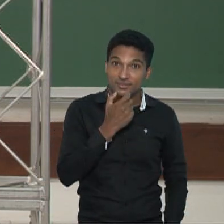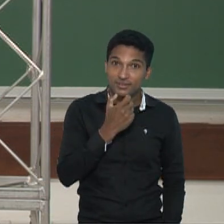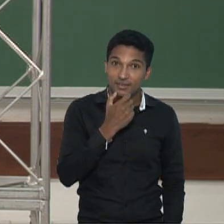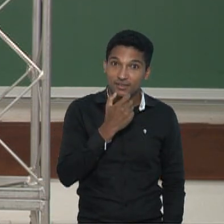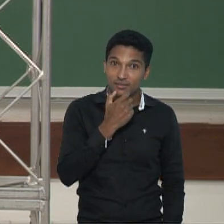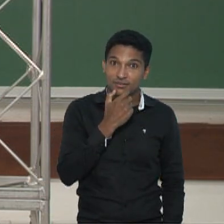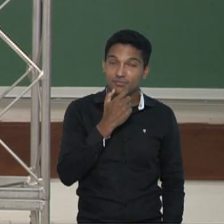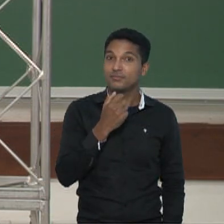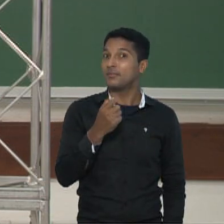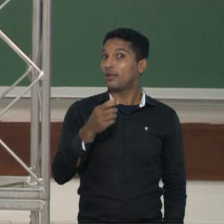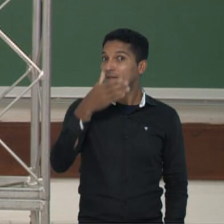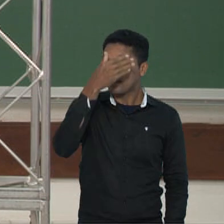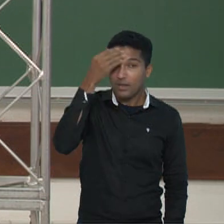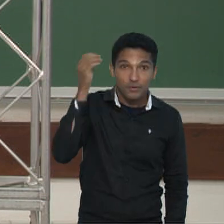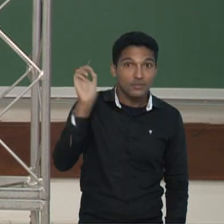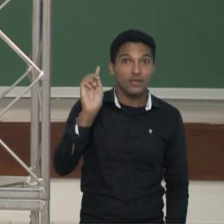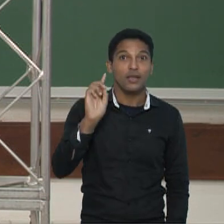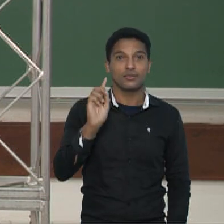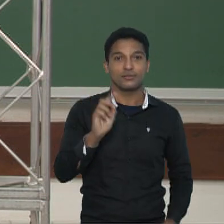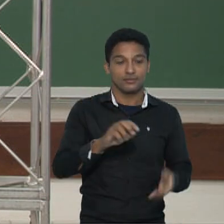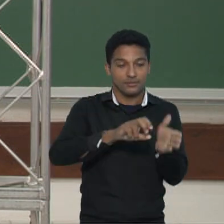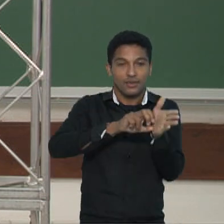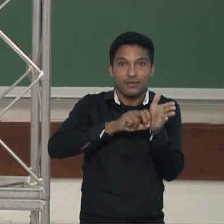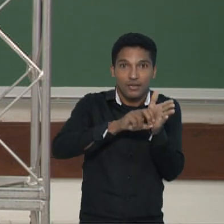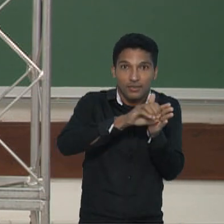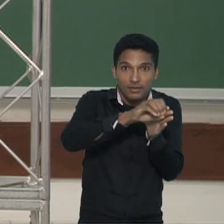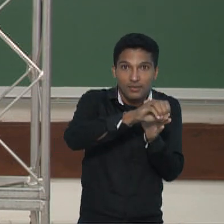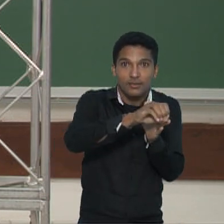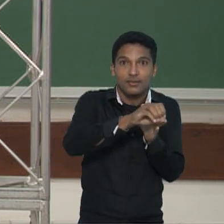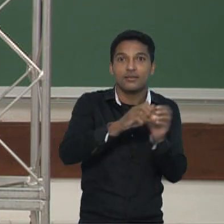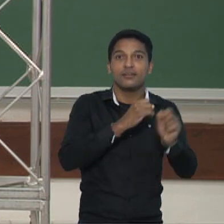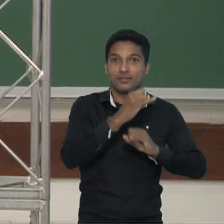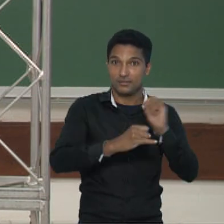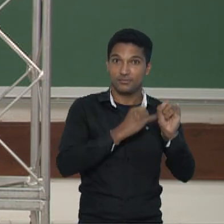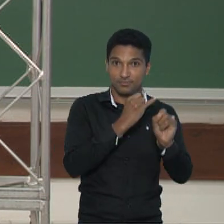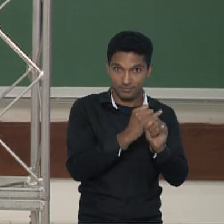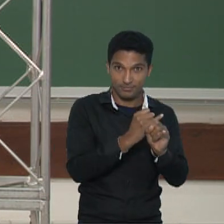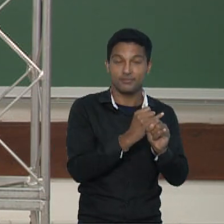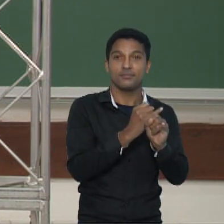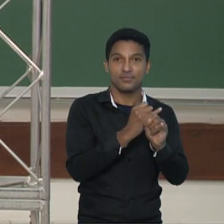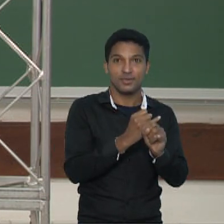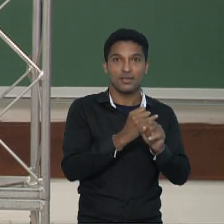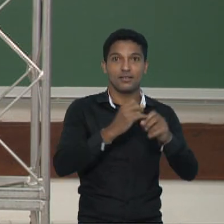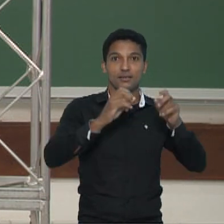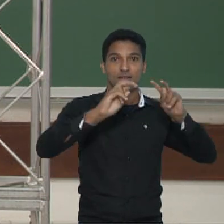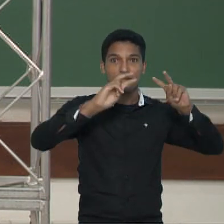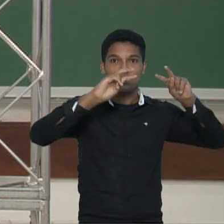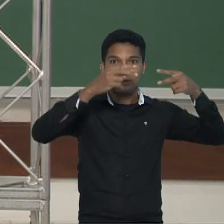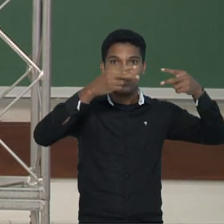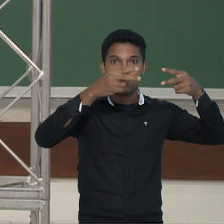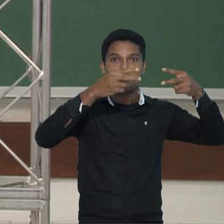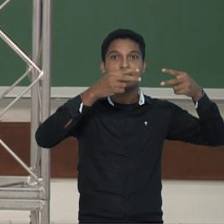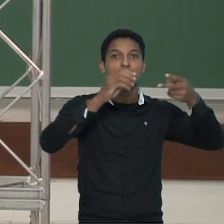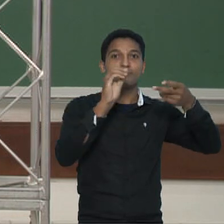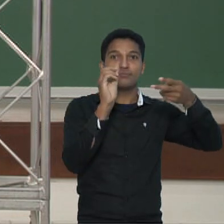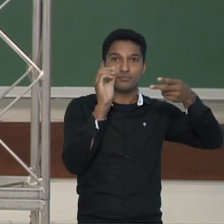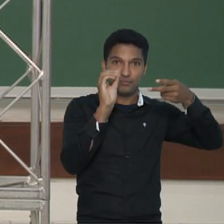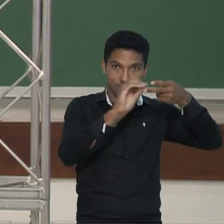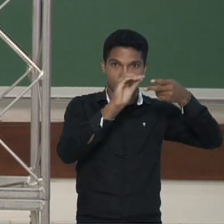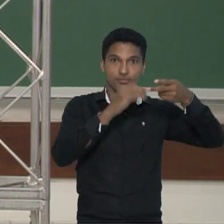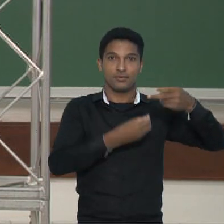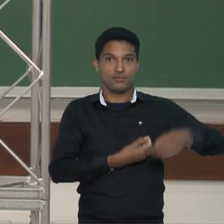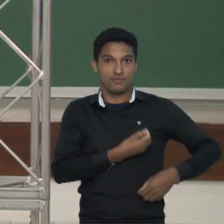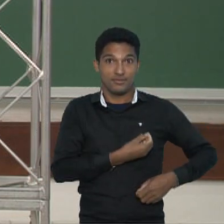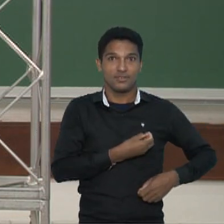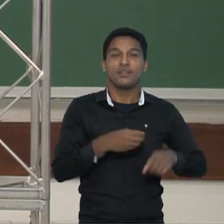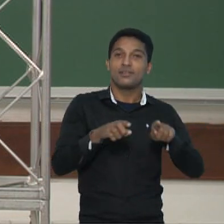de ir lá no link no seu Classroom fazer a sua chamada e depois realizar as atividades.